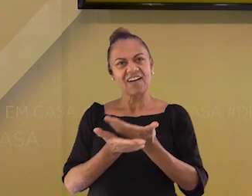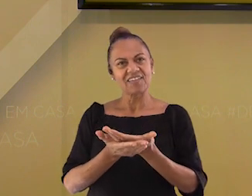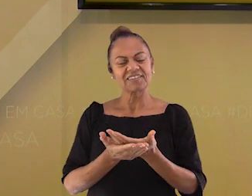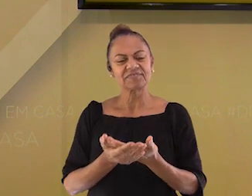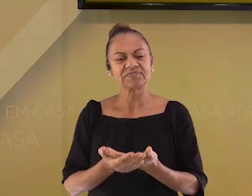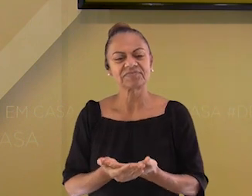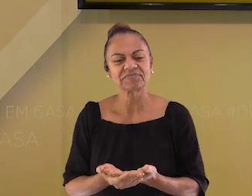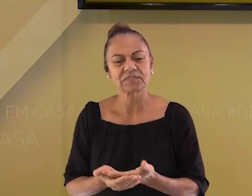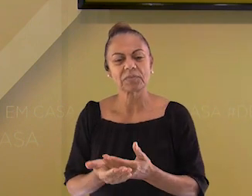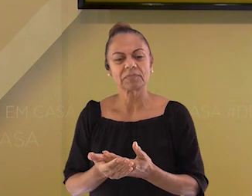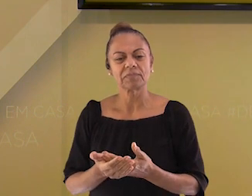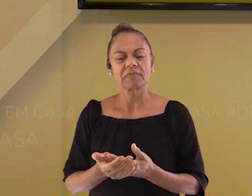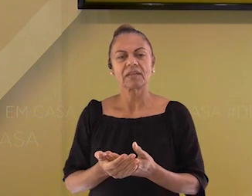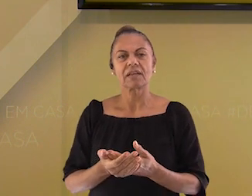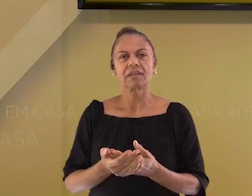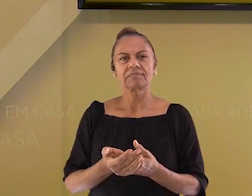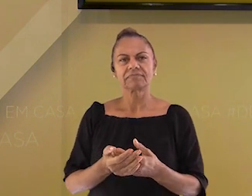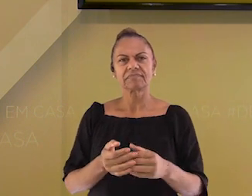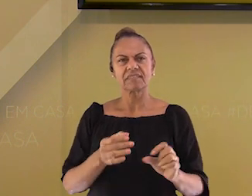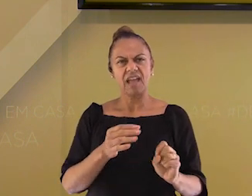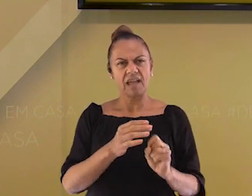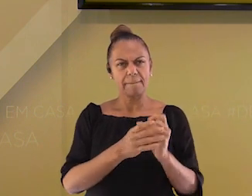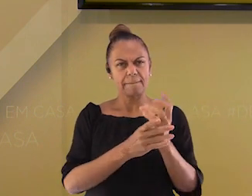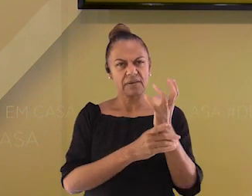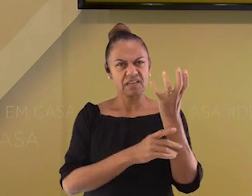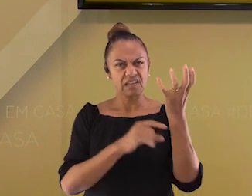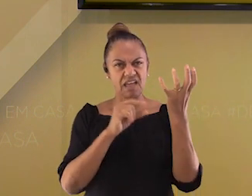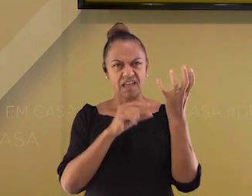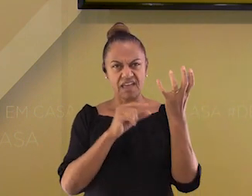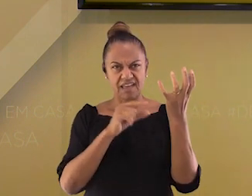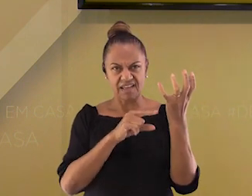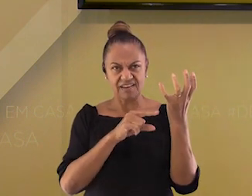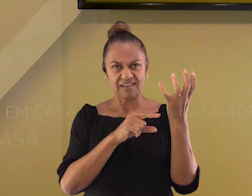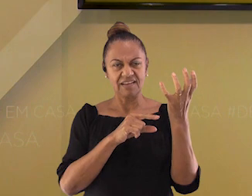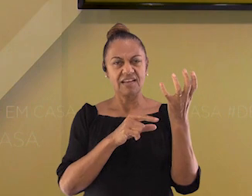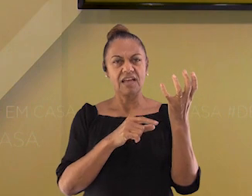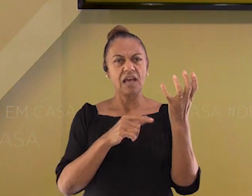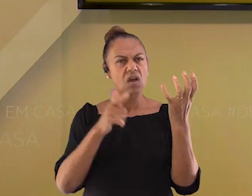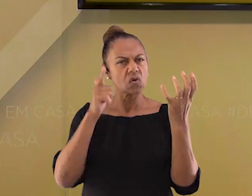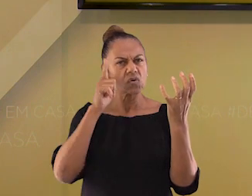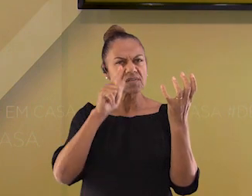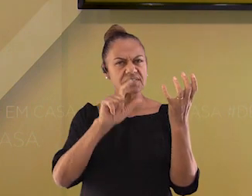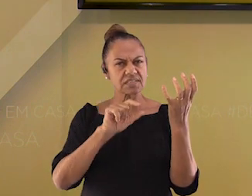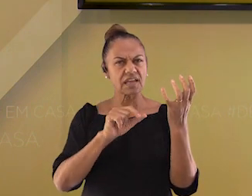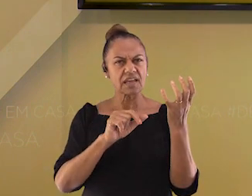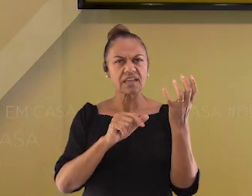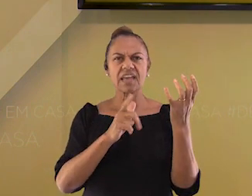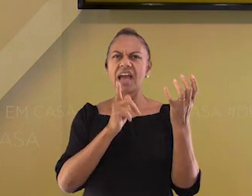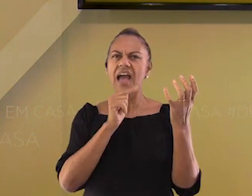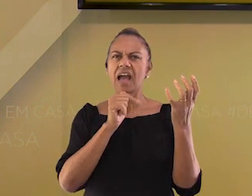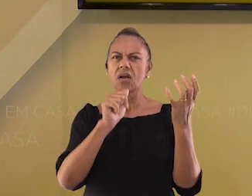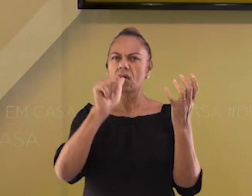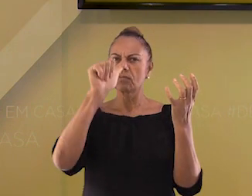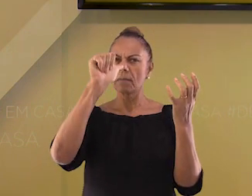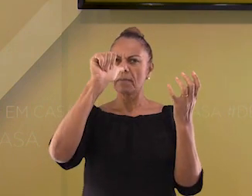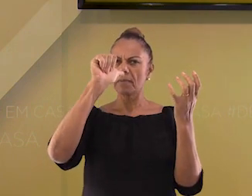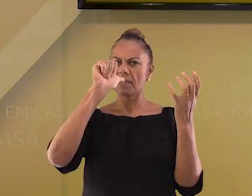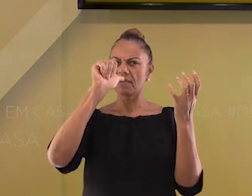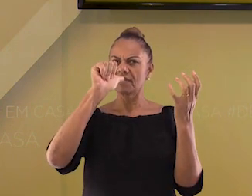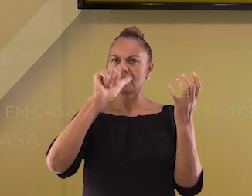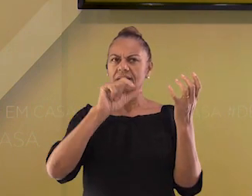aula? A pergunta foi a seguinte: a planta consegue beber água? Será que ela sente